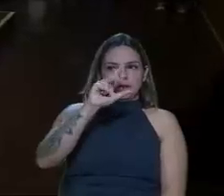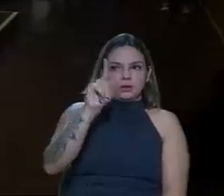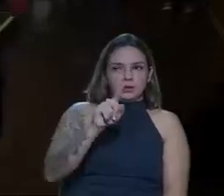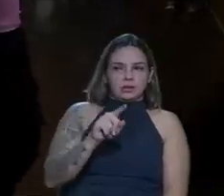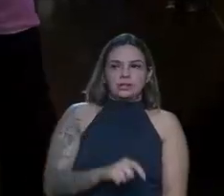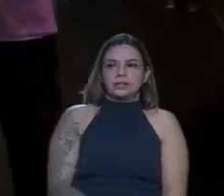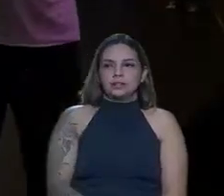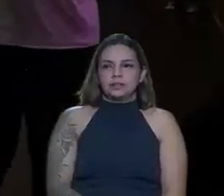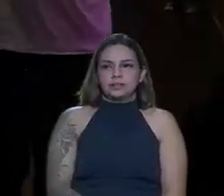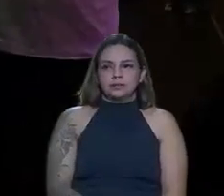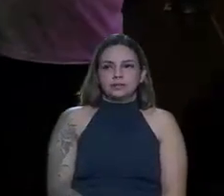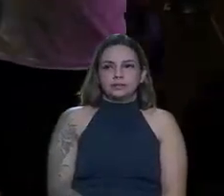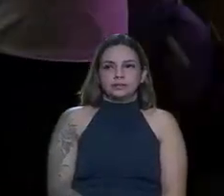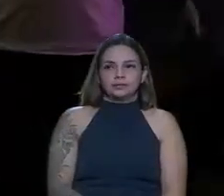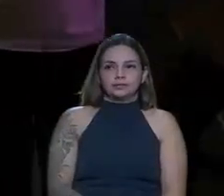Humberto França.